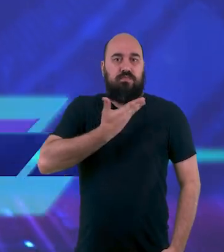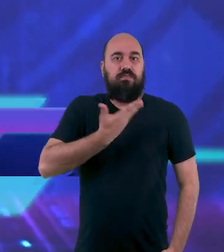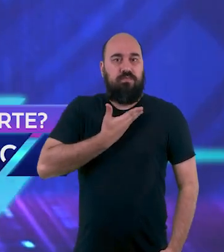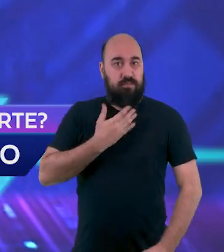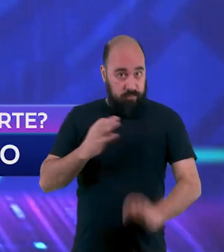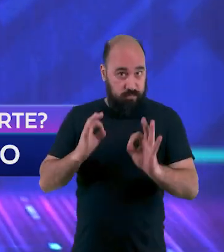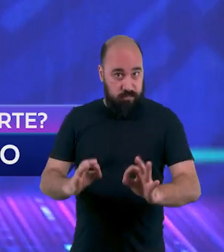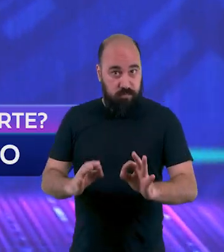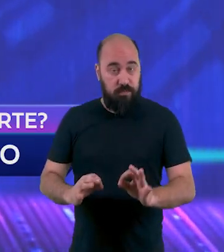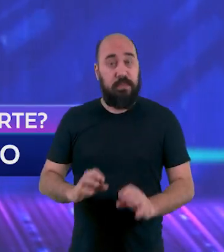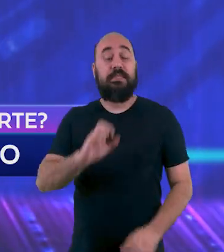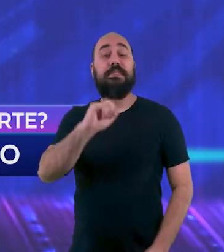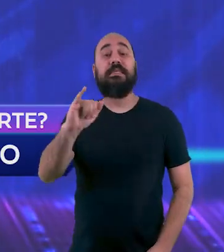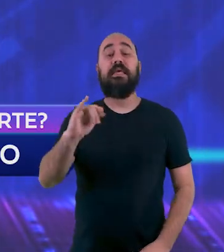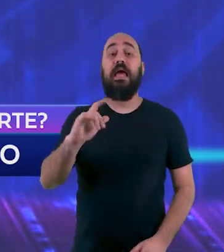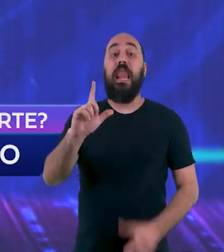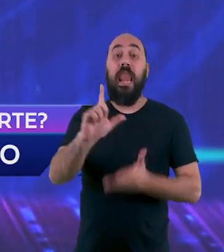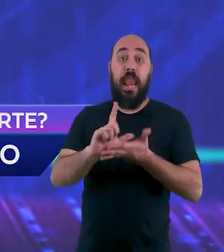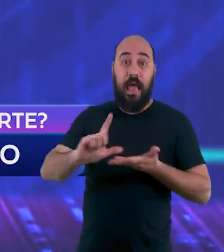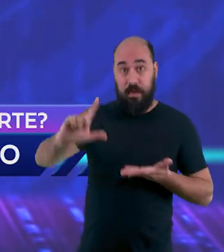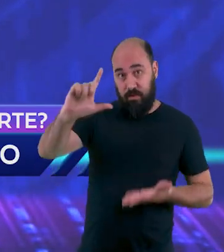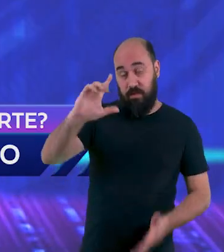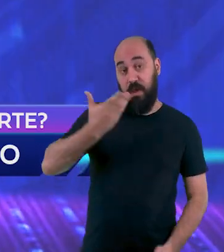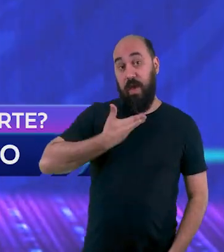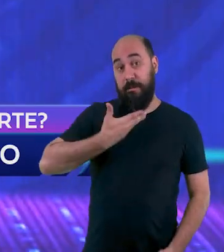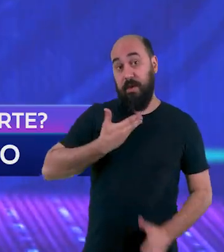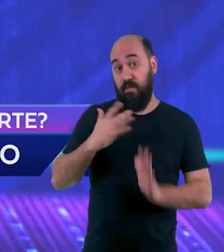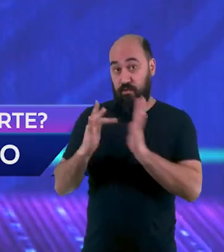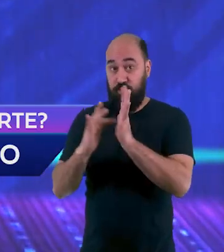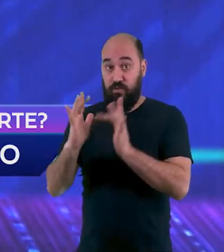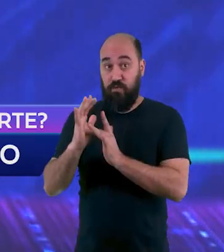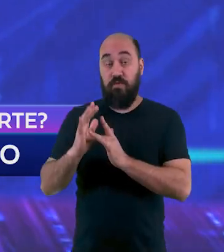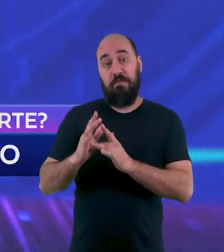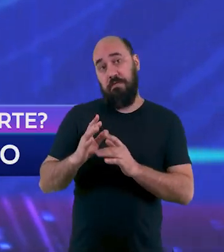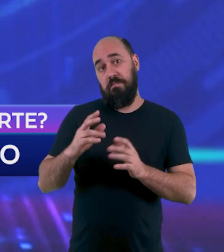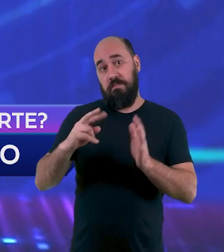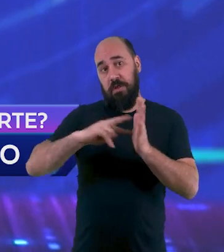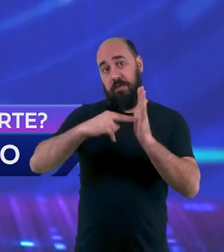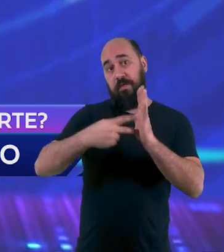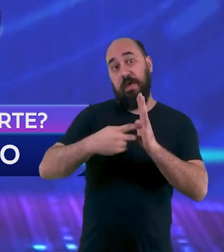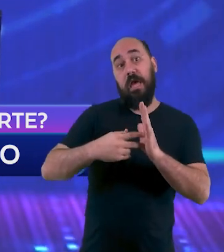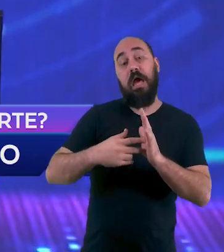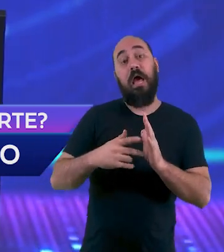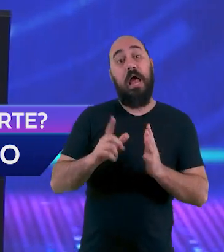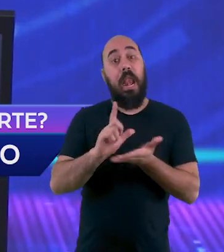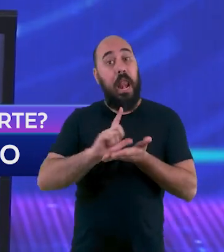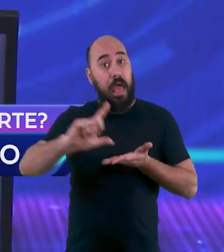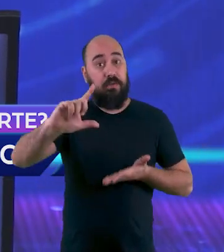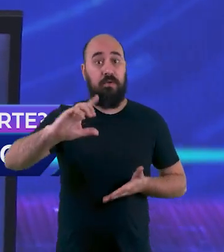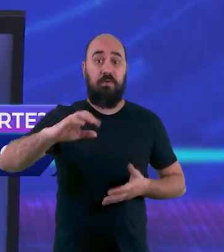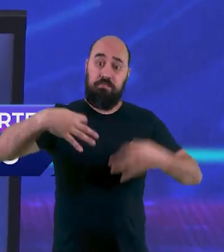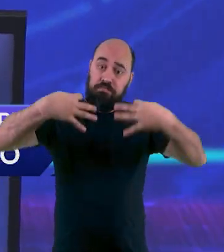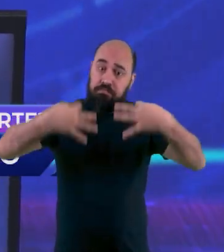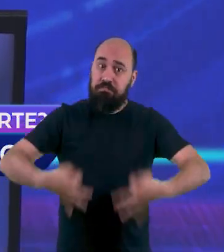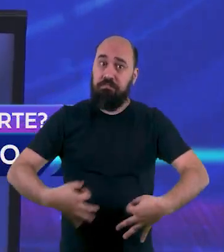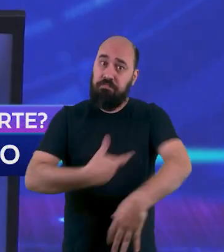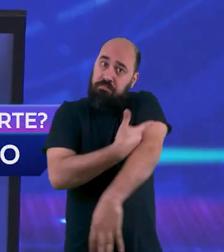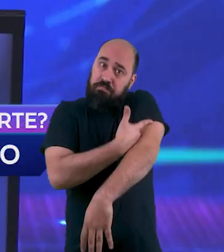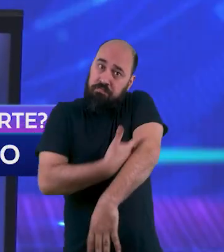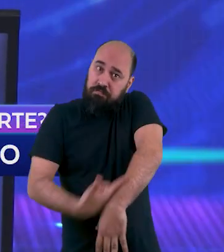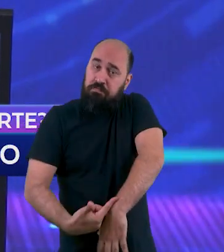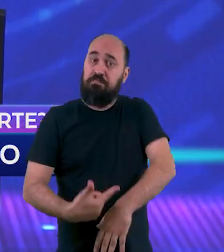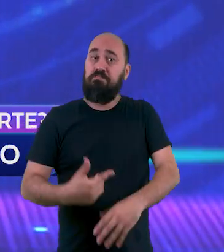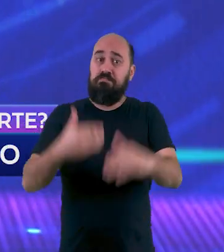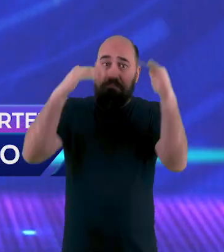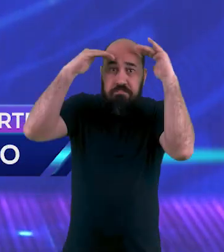Se Lázaro era amigo de Jesus, significa que Lázaro andava de acordo com aquilo que Jesus queria ou